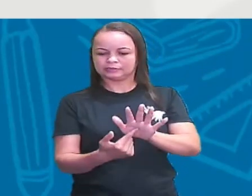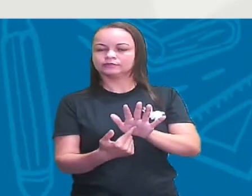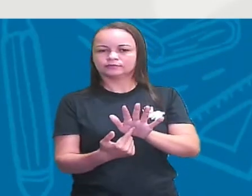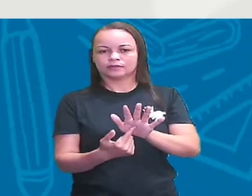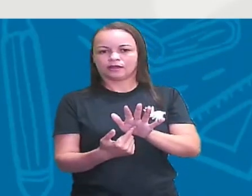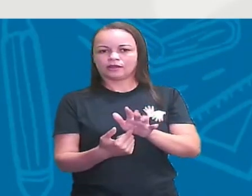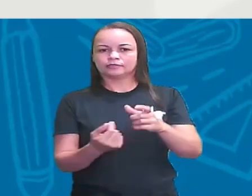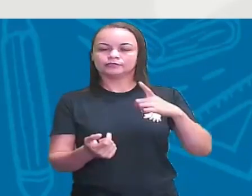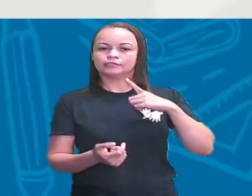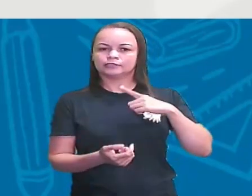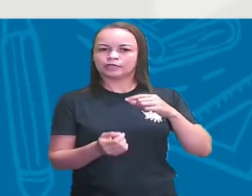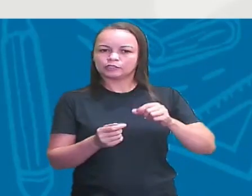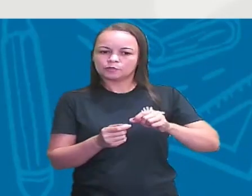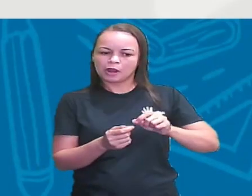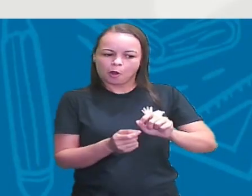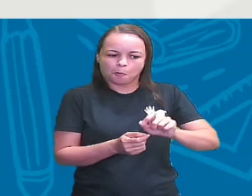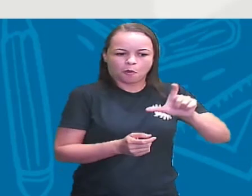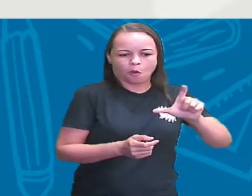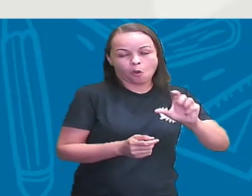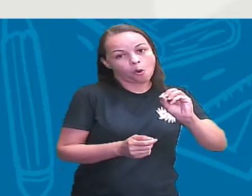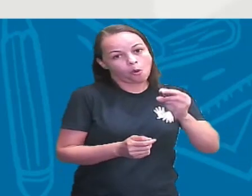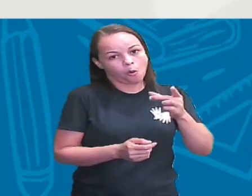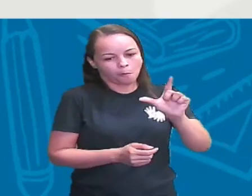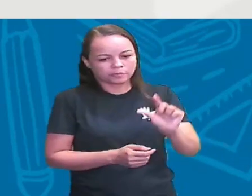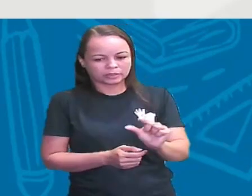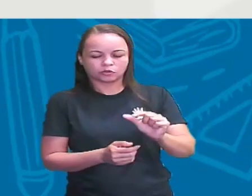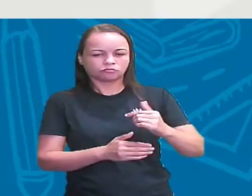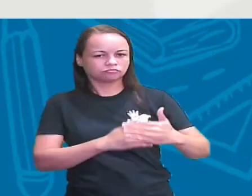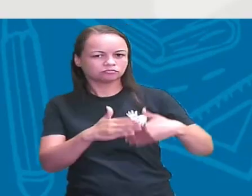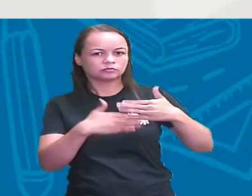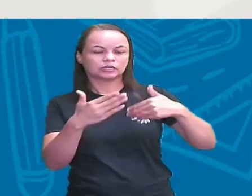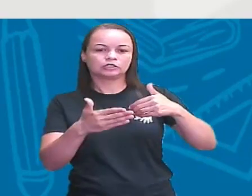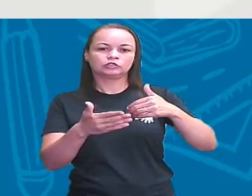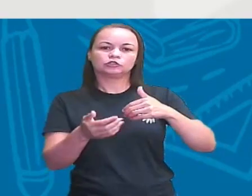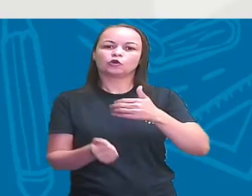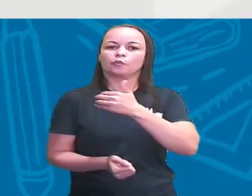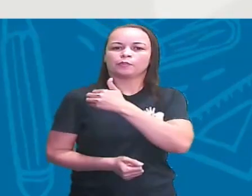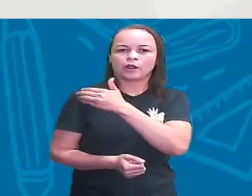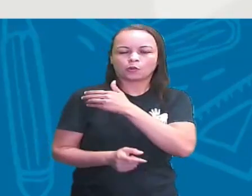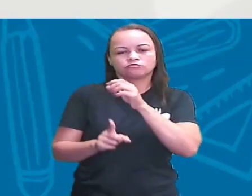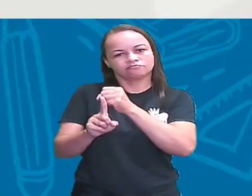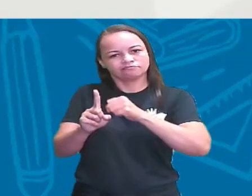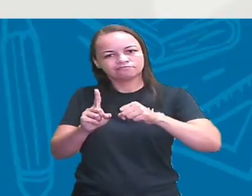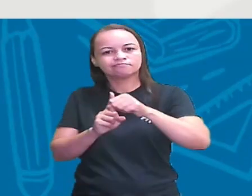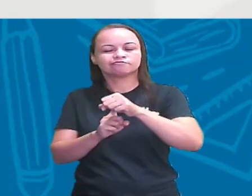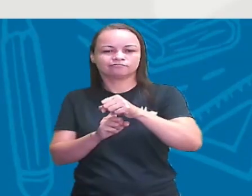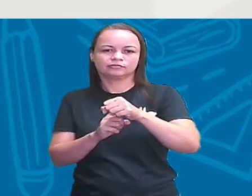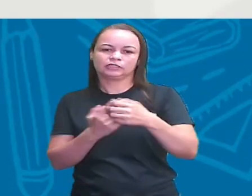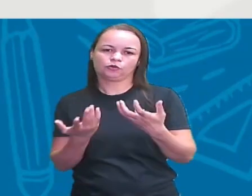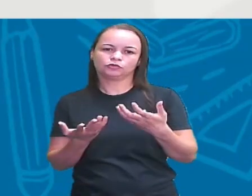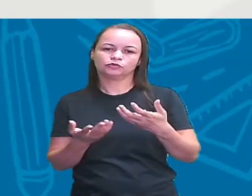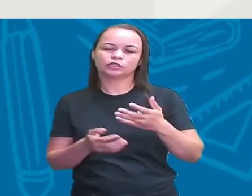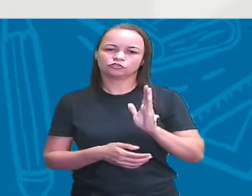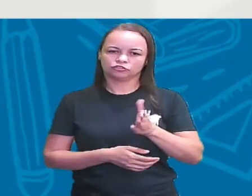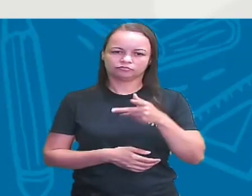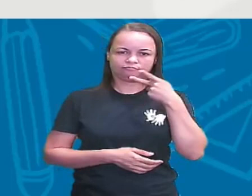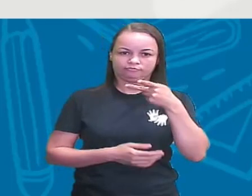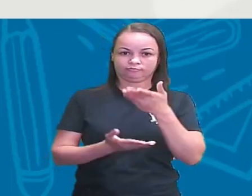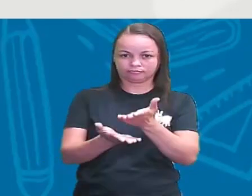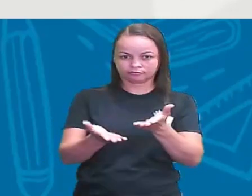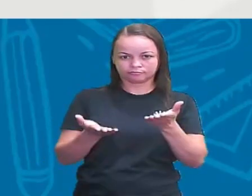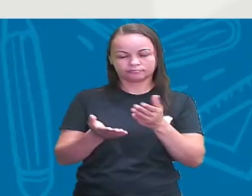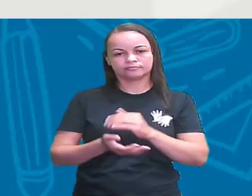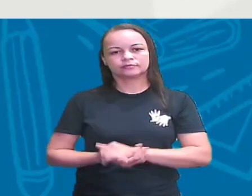maior ou menor prestígio social baseado em uma série de preconceitos sociais, né? Aquilo que eu havia dito a vocês.